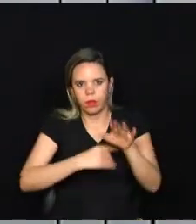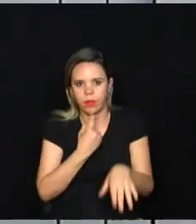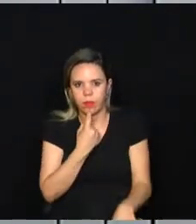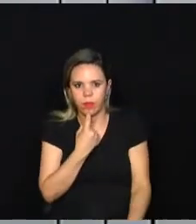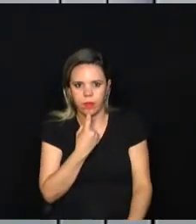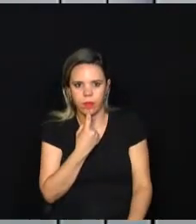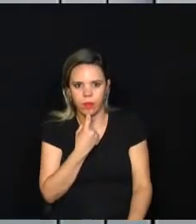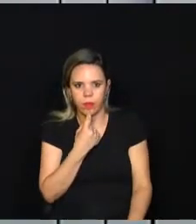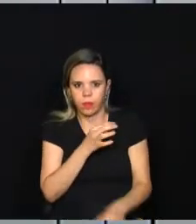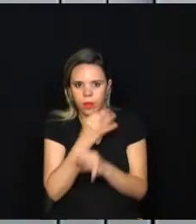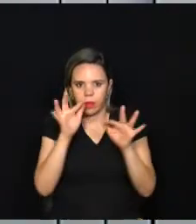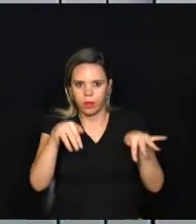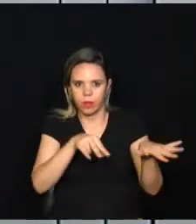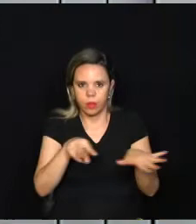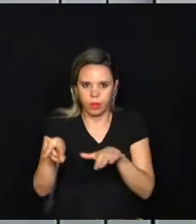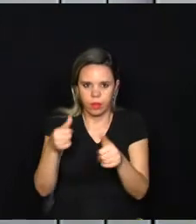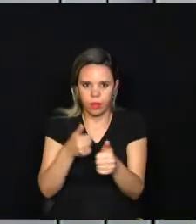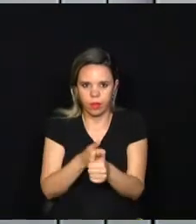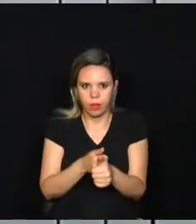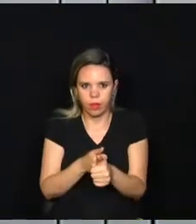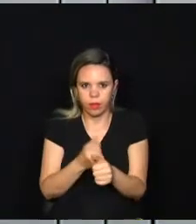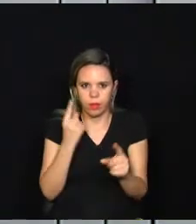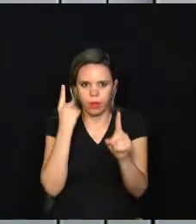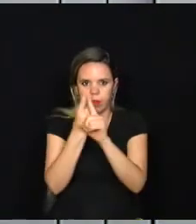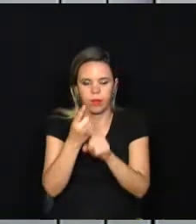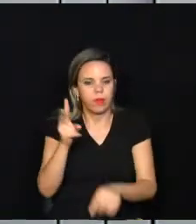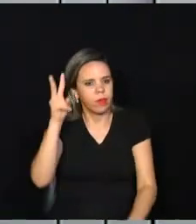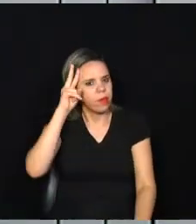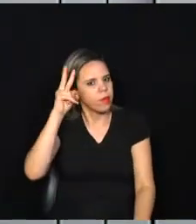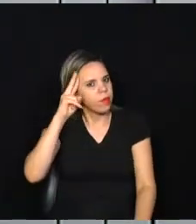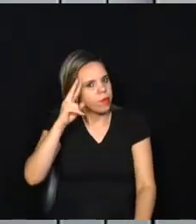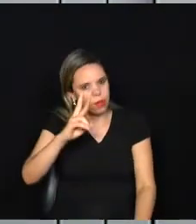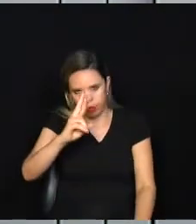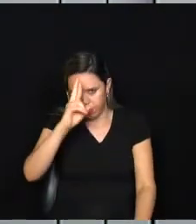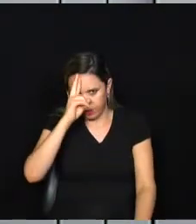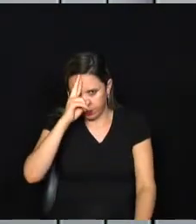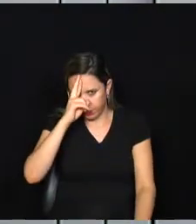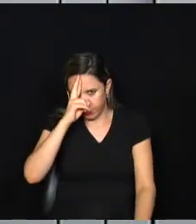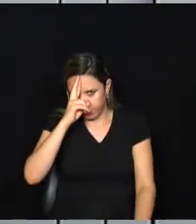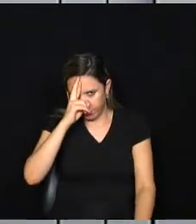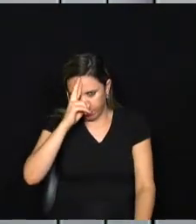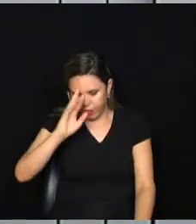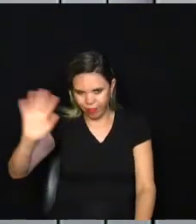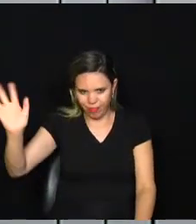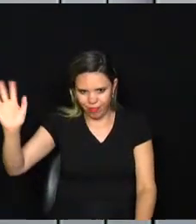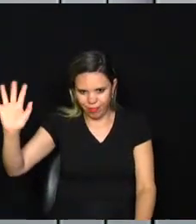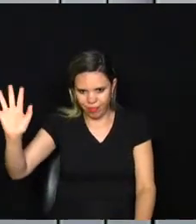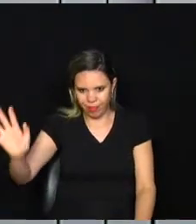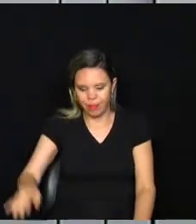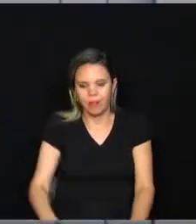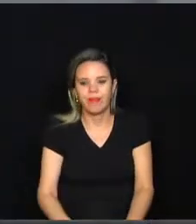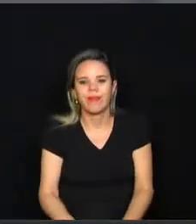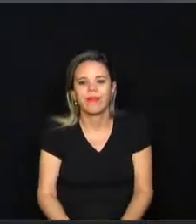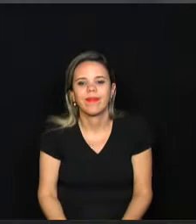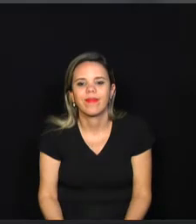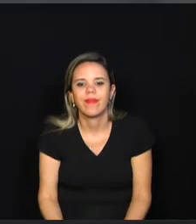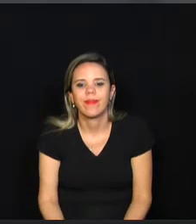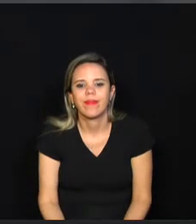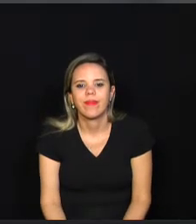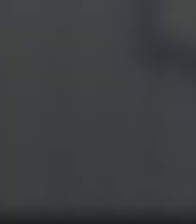Campinas. Ótimo fim de semana. E nos vemos na segunda-feira, ao meio-dia. Até lá. Tchau, tchau.